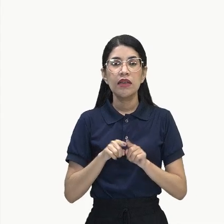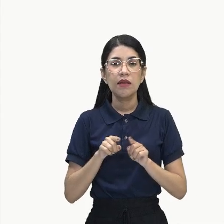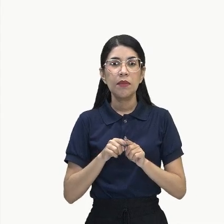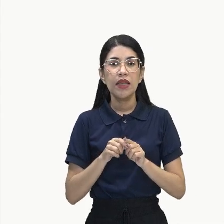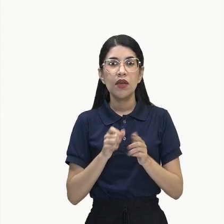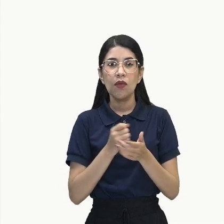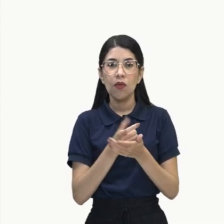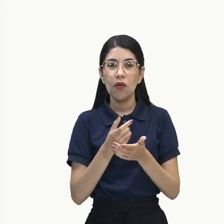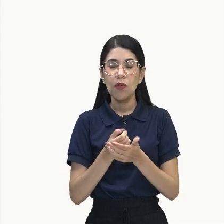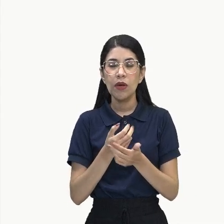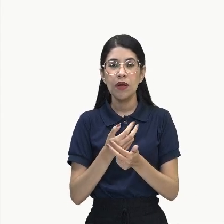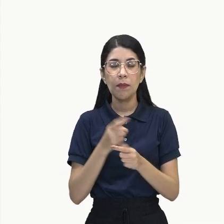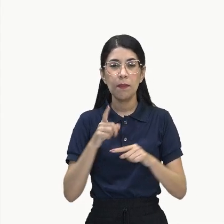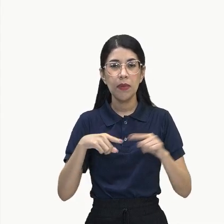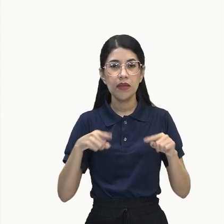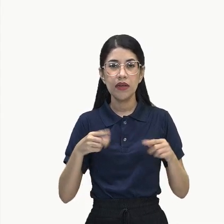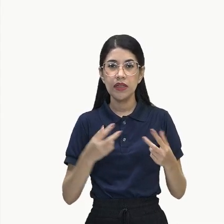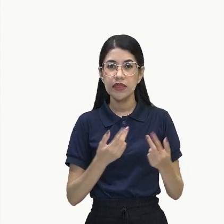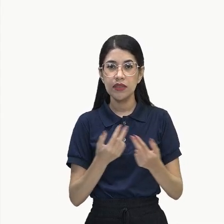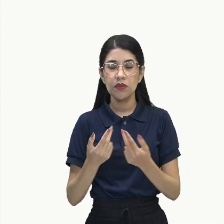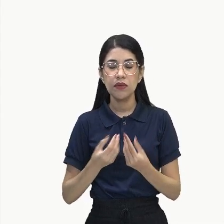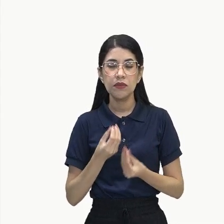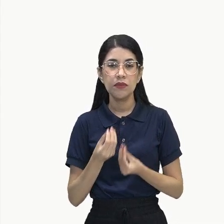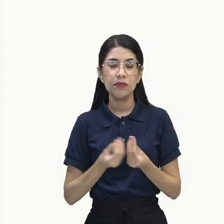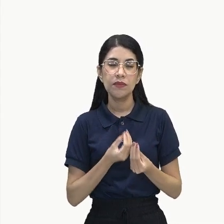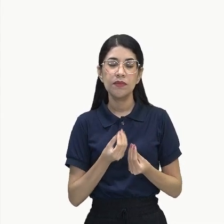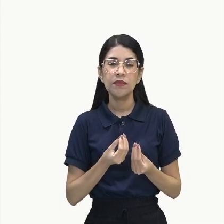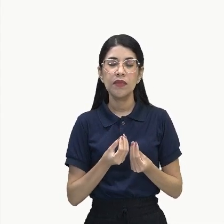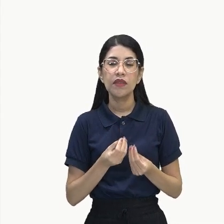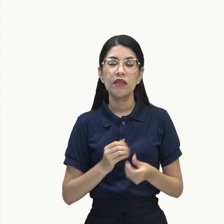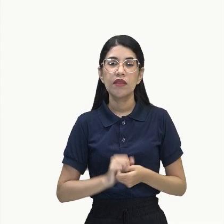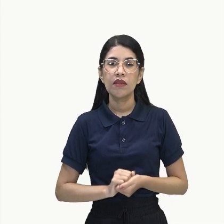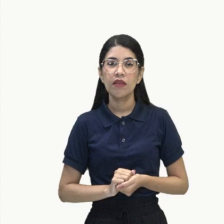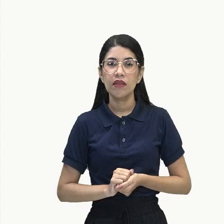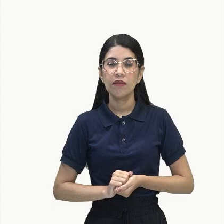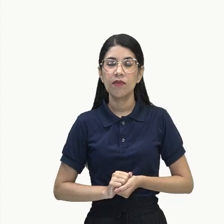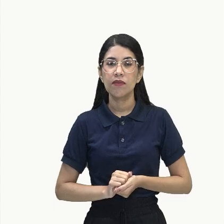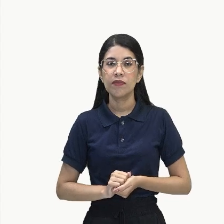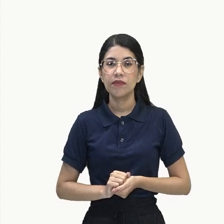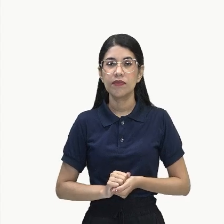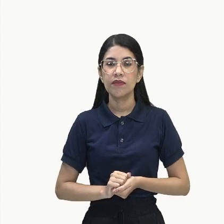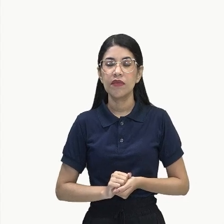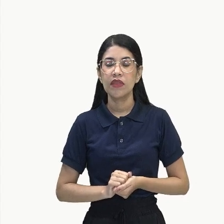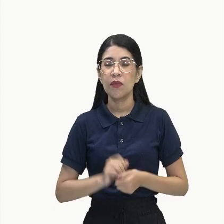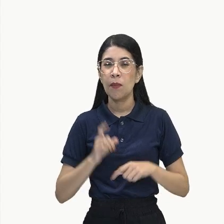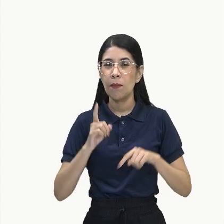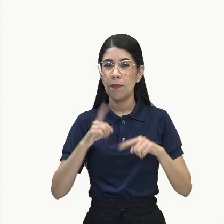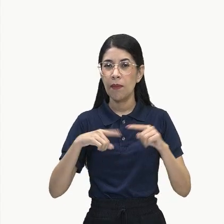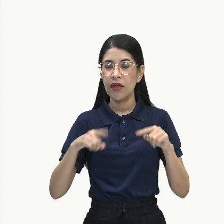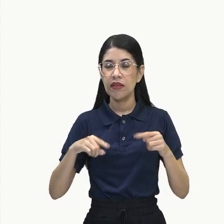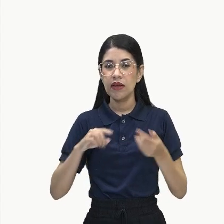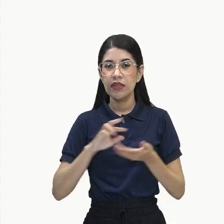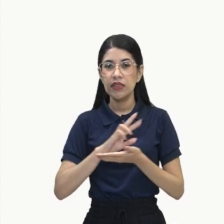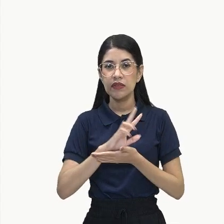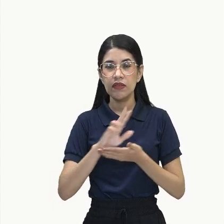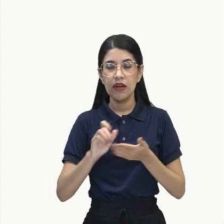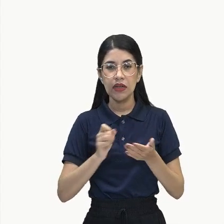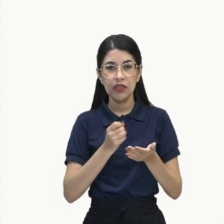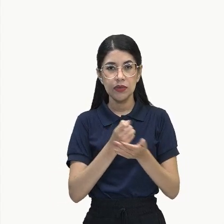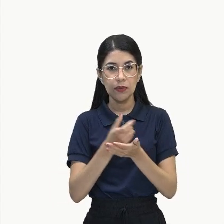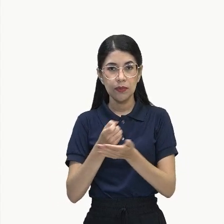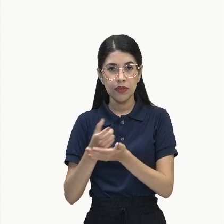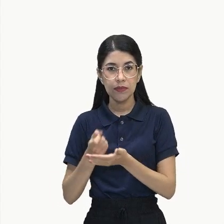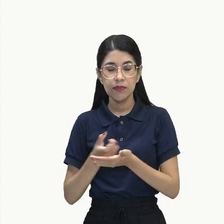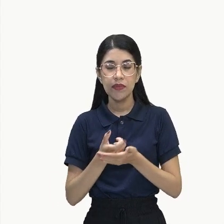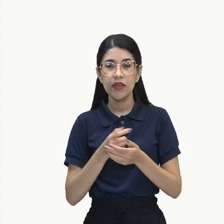o mesmo produto, né? E quem determina aquilo que a gente vai consumir, as mercadorias, os produtos de uma forma geral,